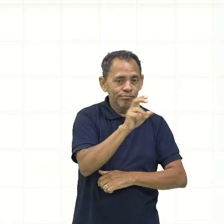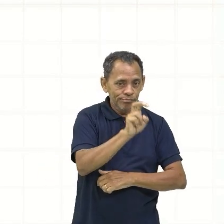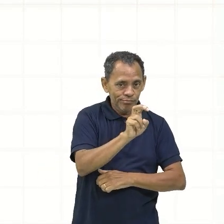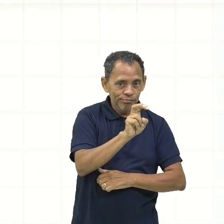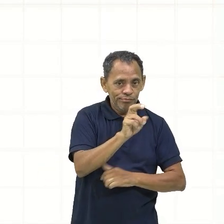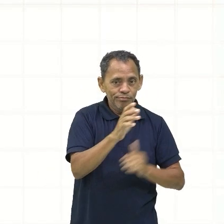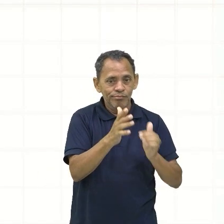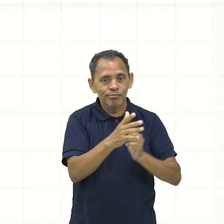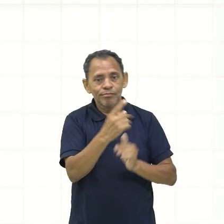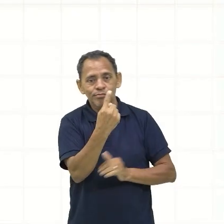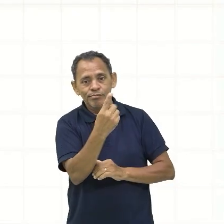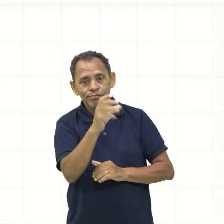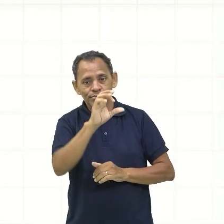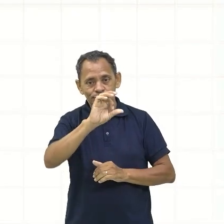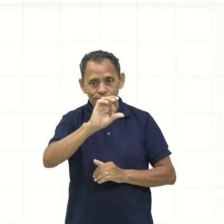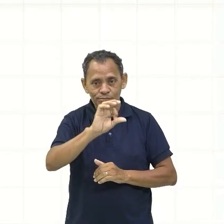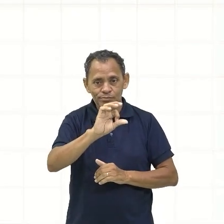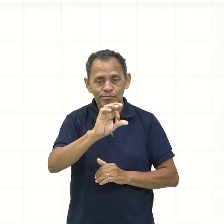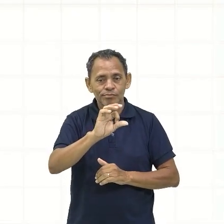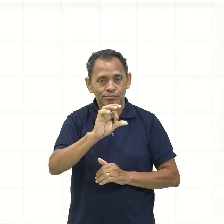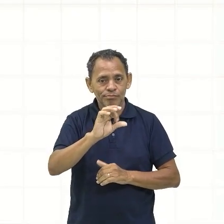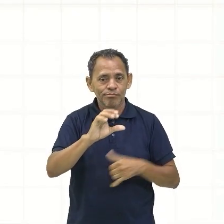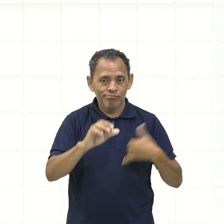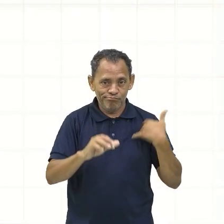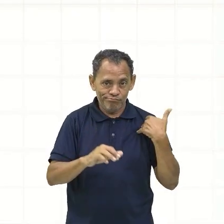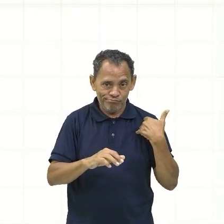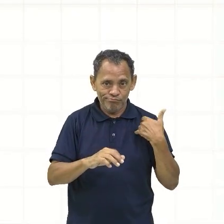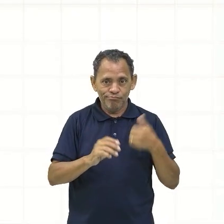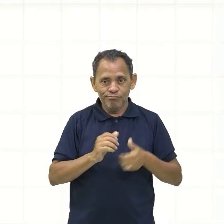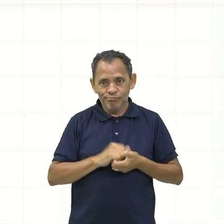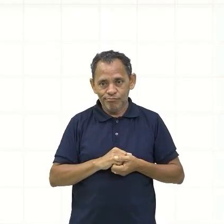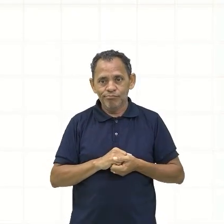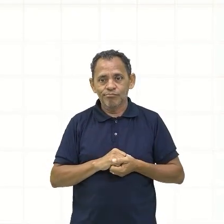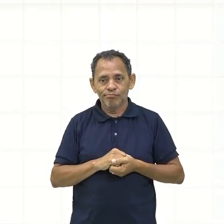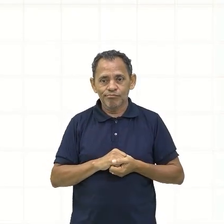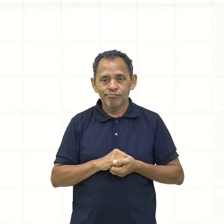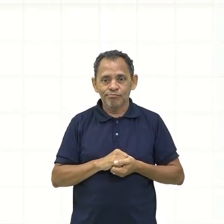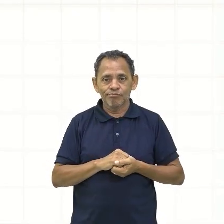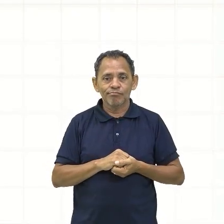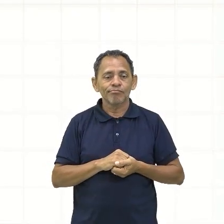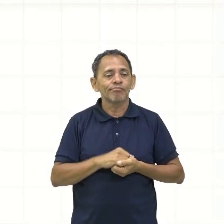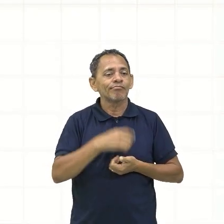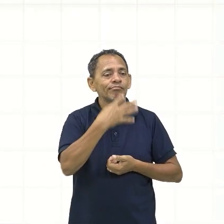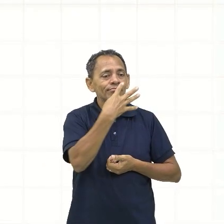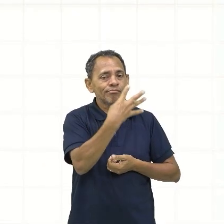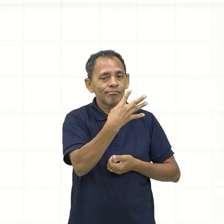a 19 anos, né, com esse percentual aqui de